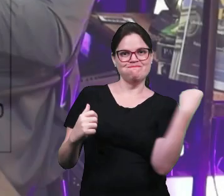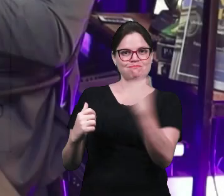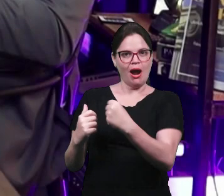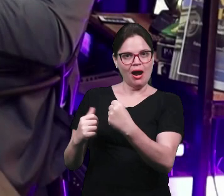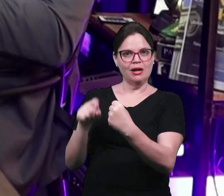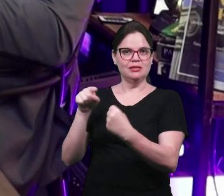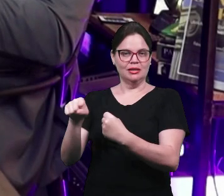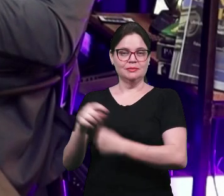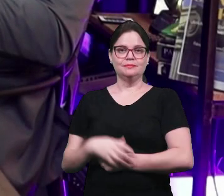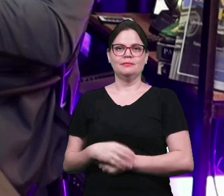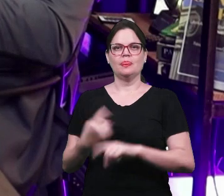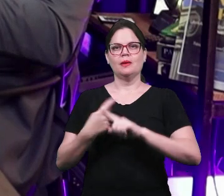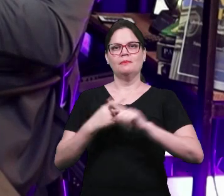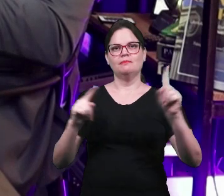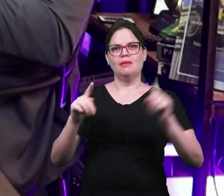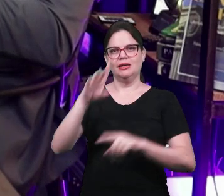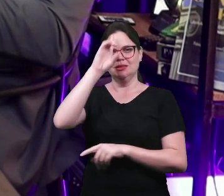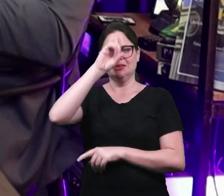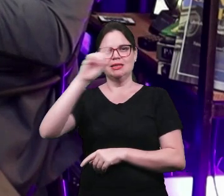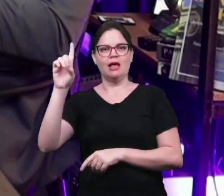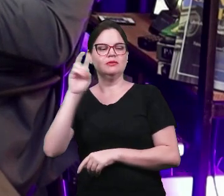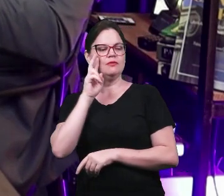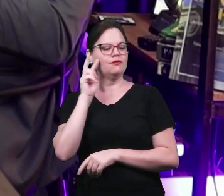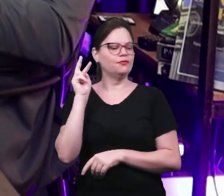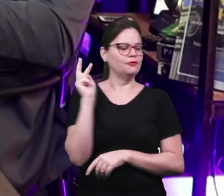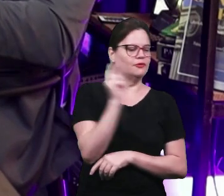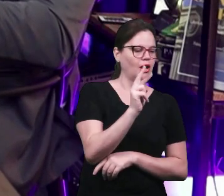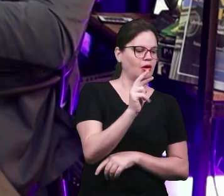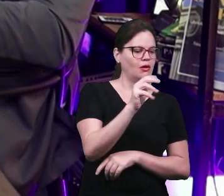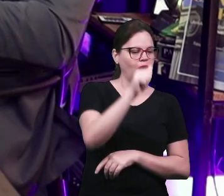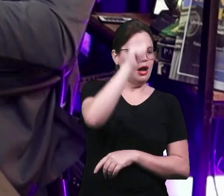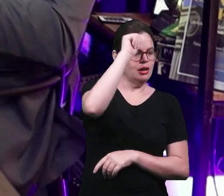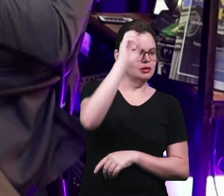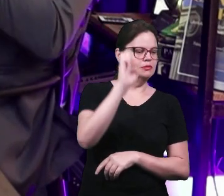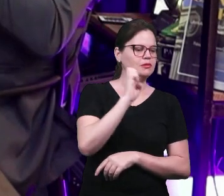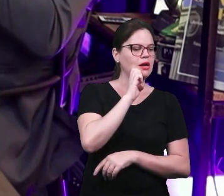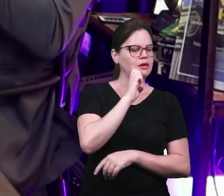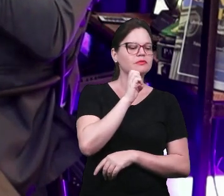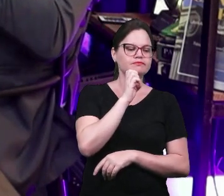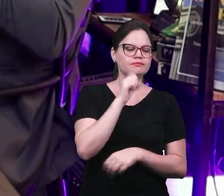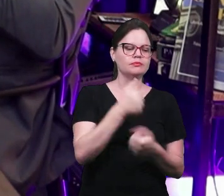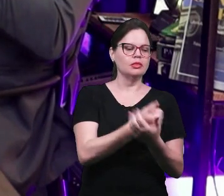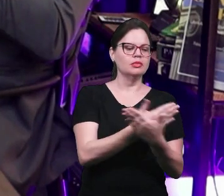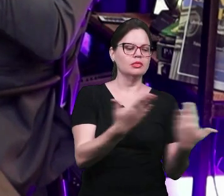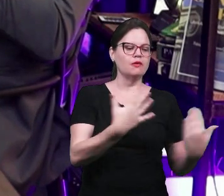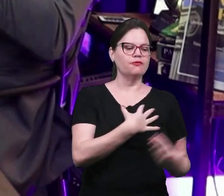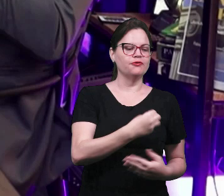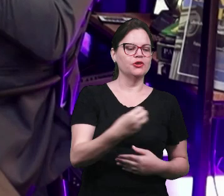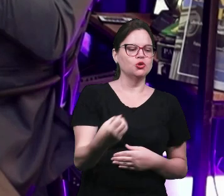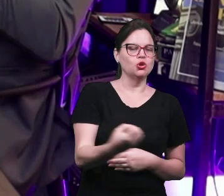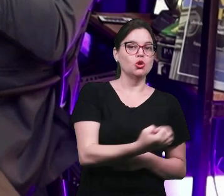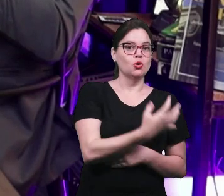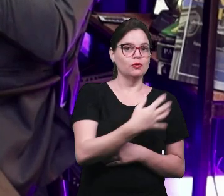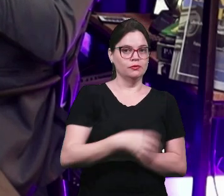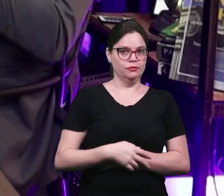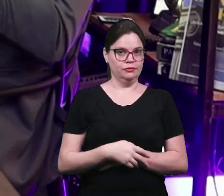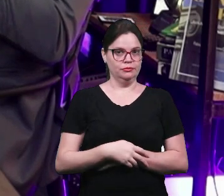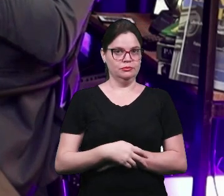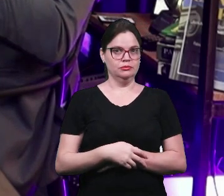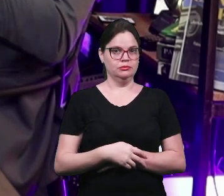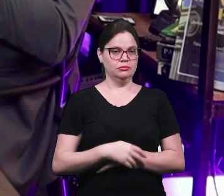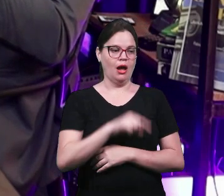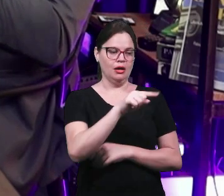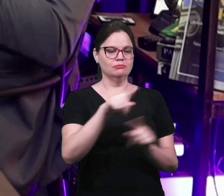lembrou ali de Eva, de Adão, e lhes dá um novo filho. Mas esse lapso temporal, esse gap